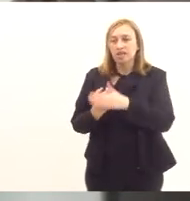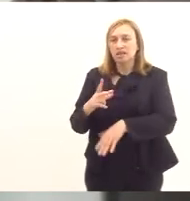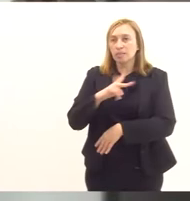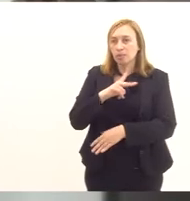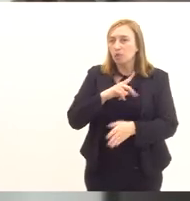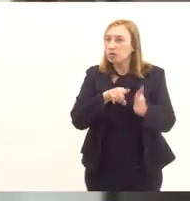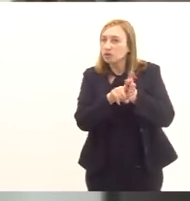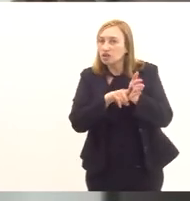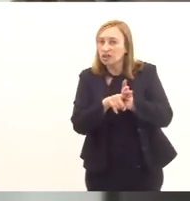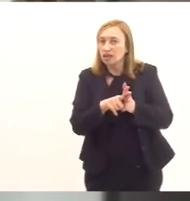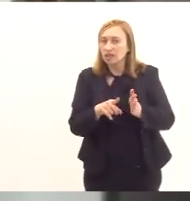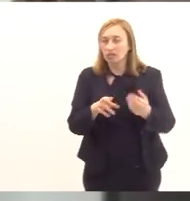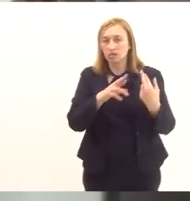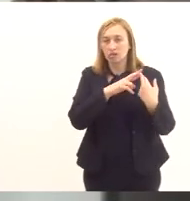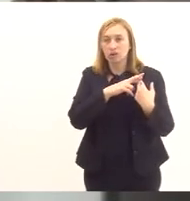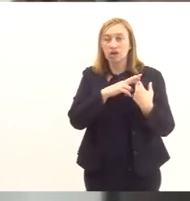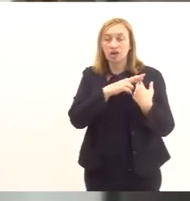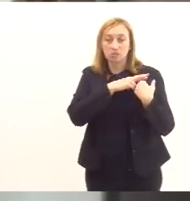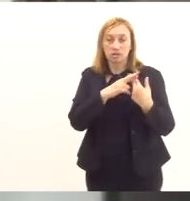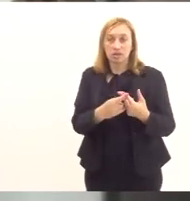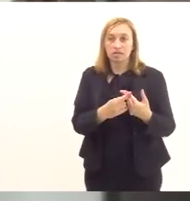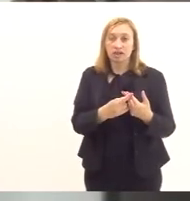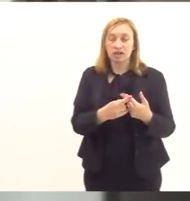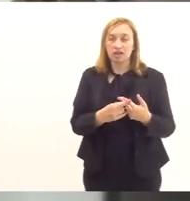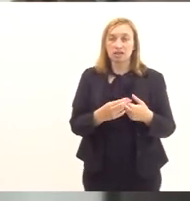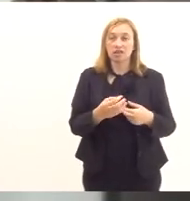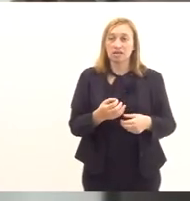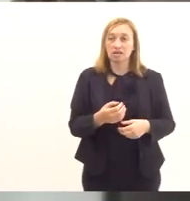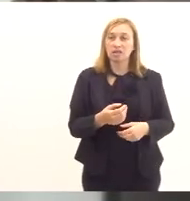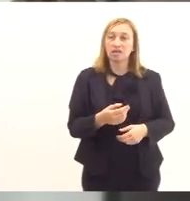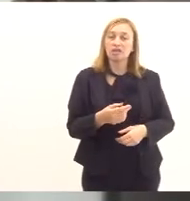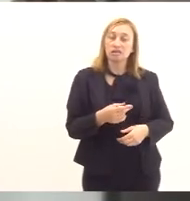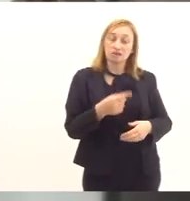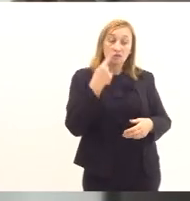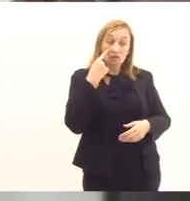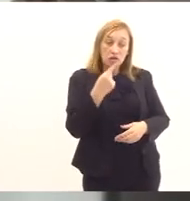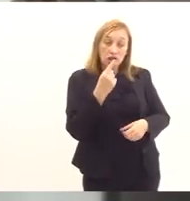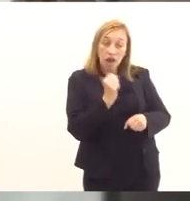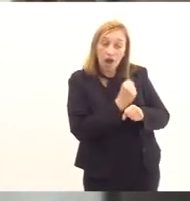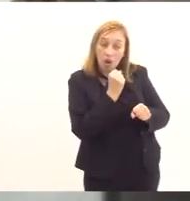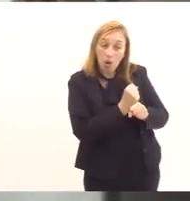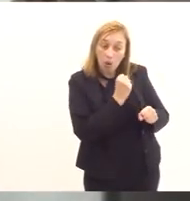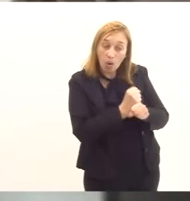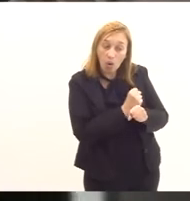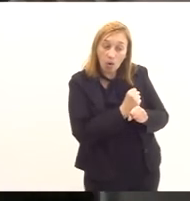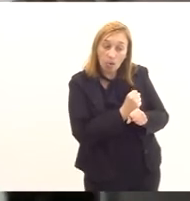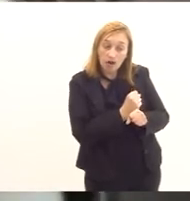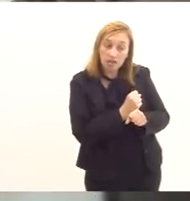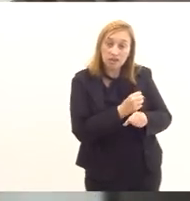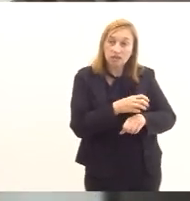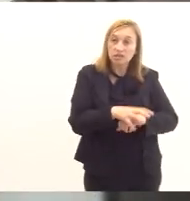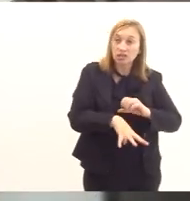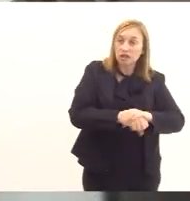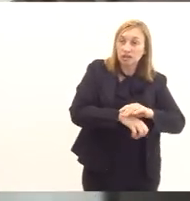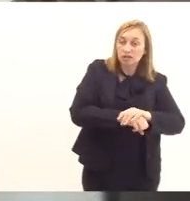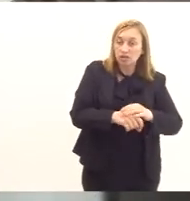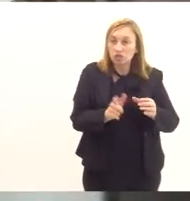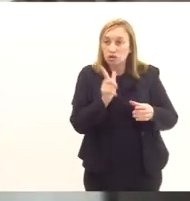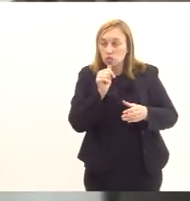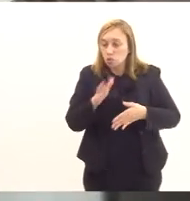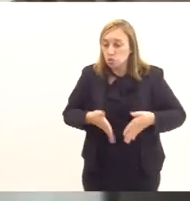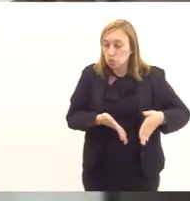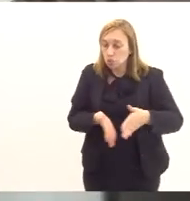vistoria se comprometeu a fazer execução dessa dessa obra de tanto da drenagem quando a captação do